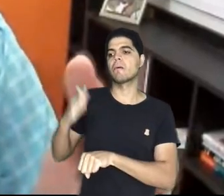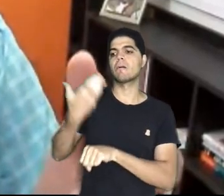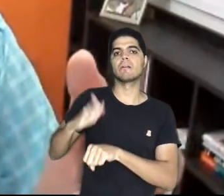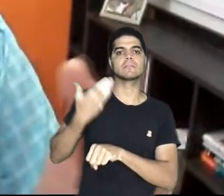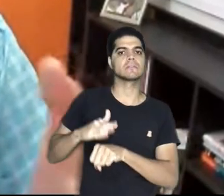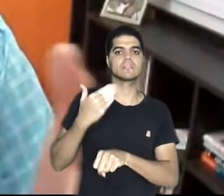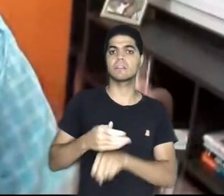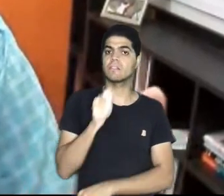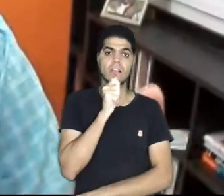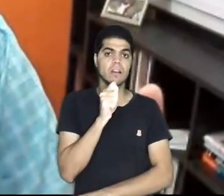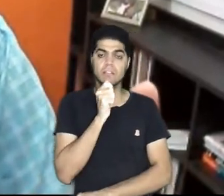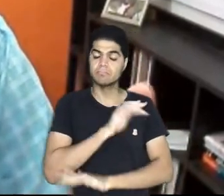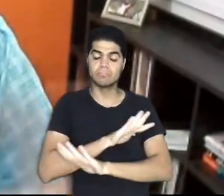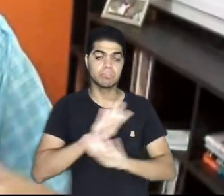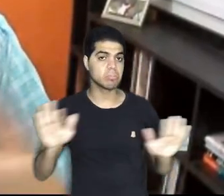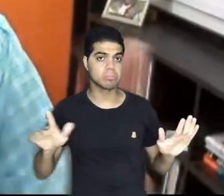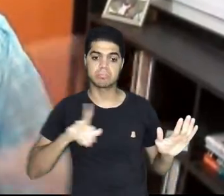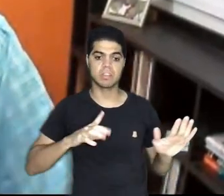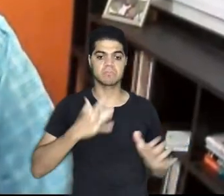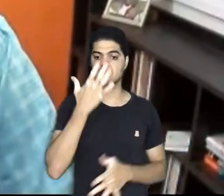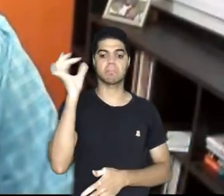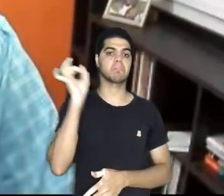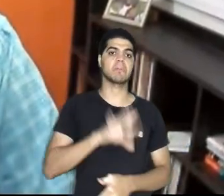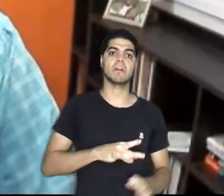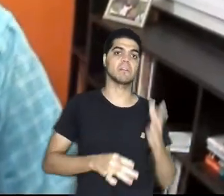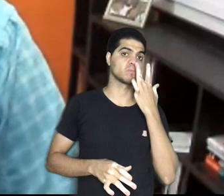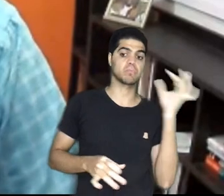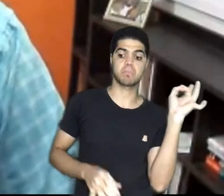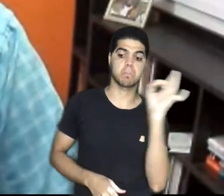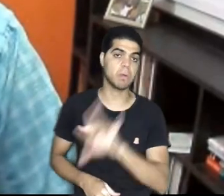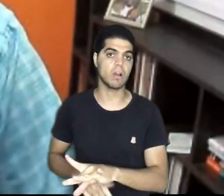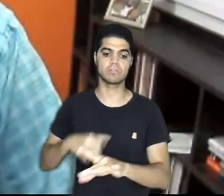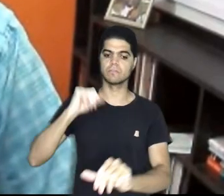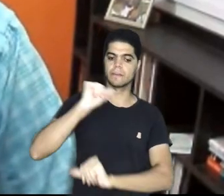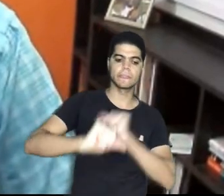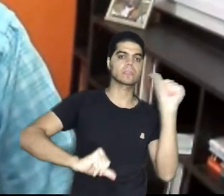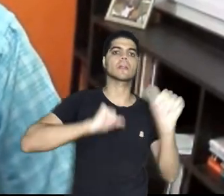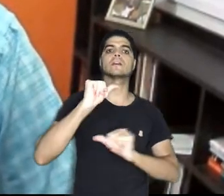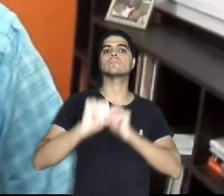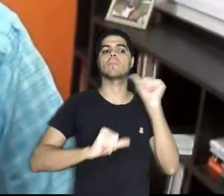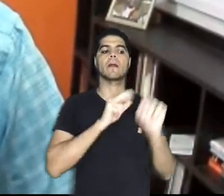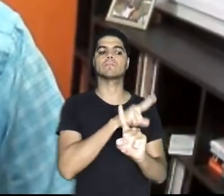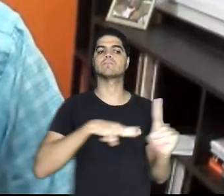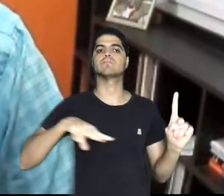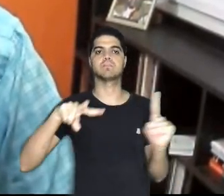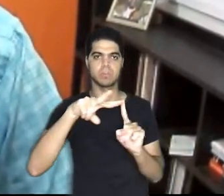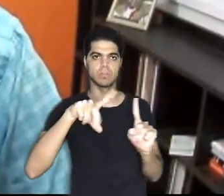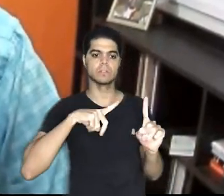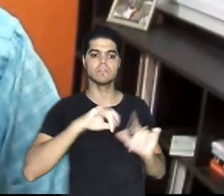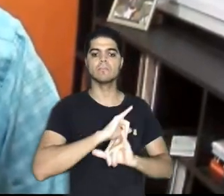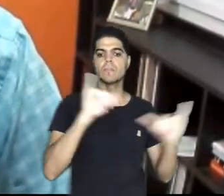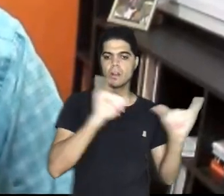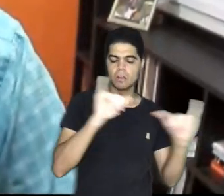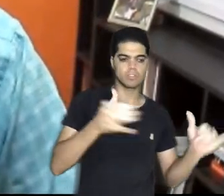por historiadores sérios, já abandonaram essa perspectiva e já renovaram a perspectiva, trocando-a por